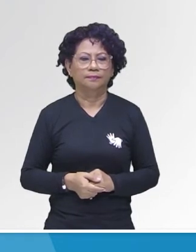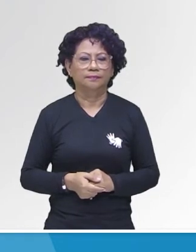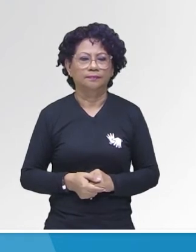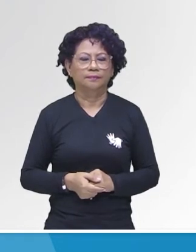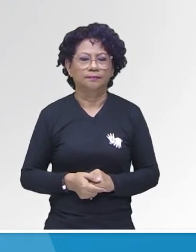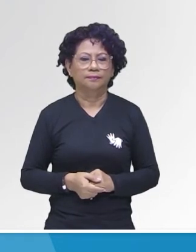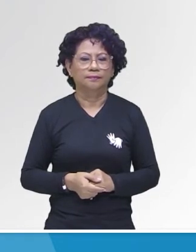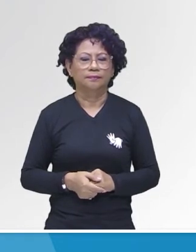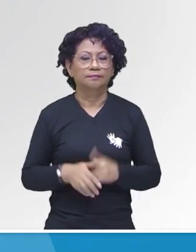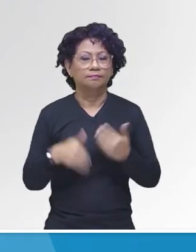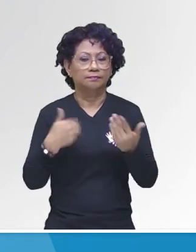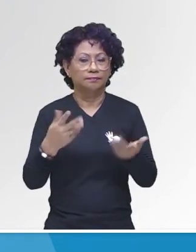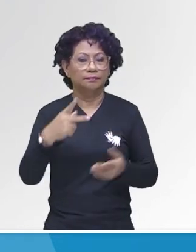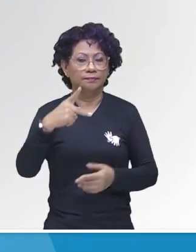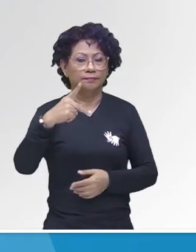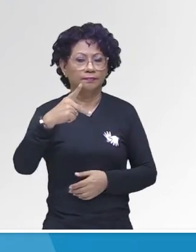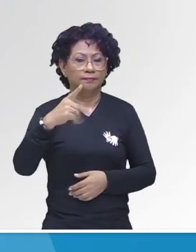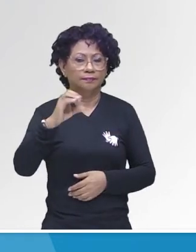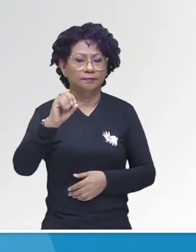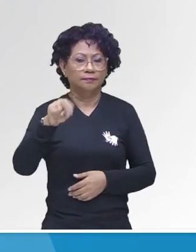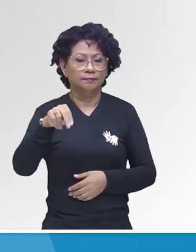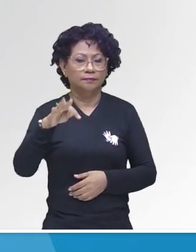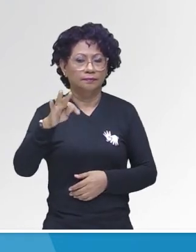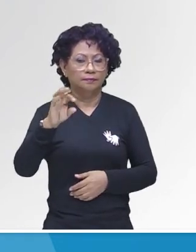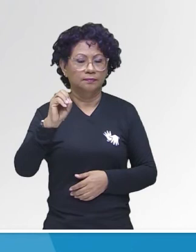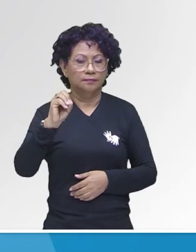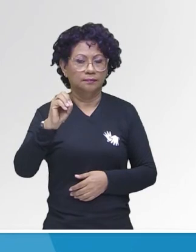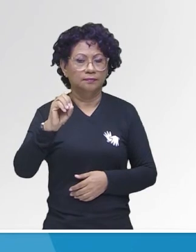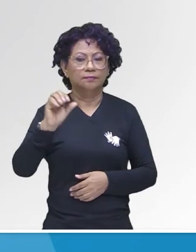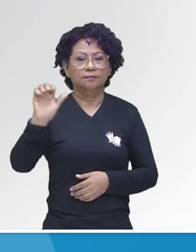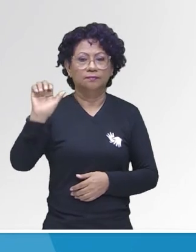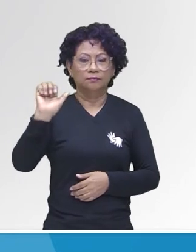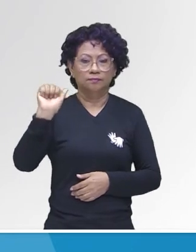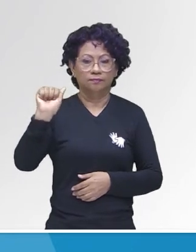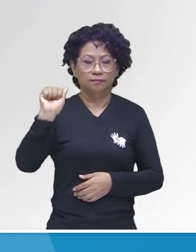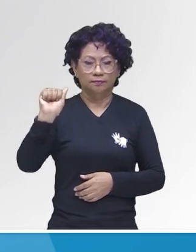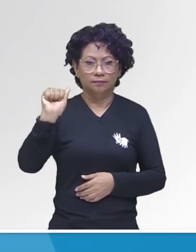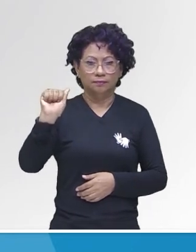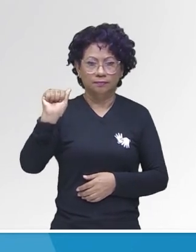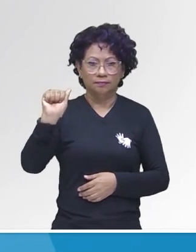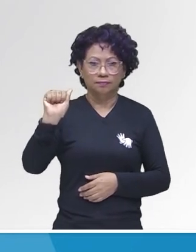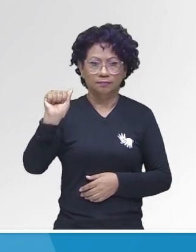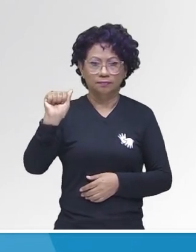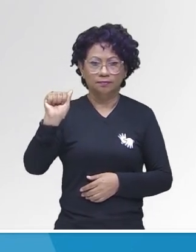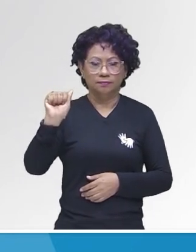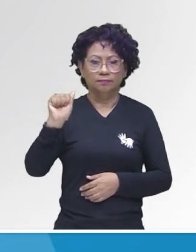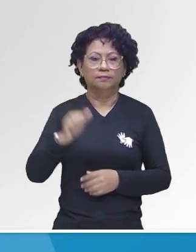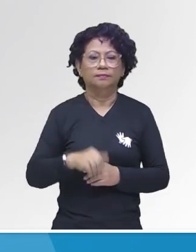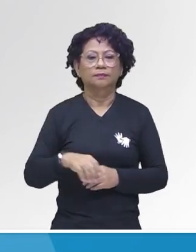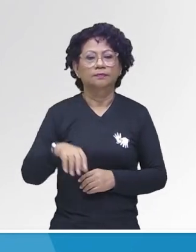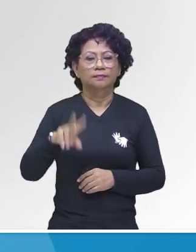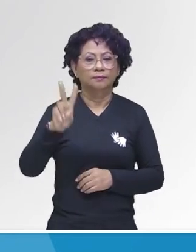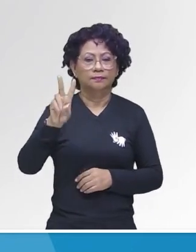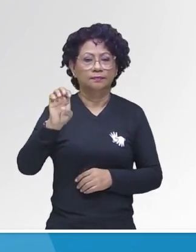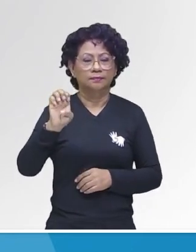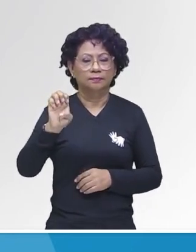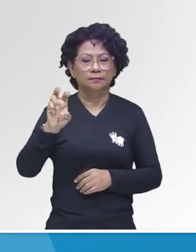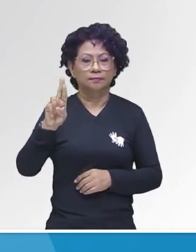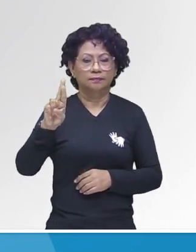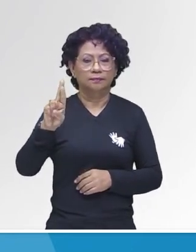O ponto A, você pode observar que ele está aqui no vértice, né? Aqui no vértice do nosso